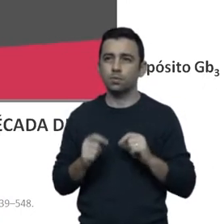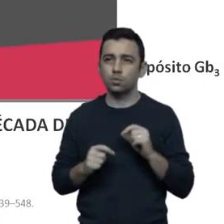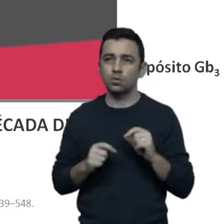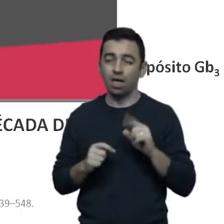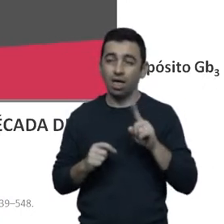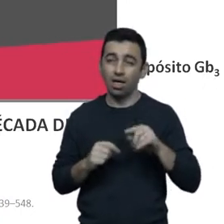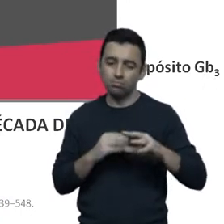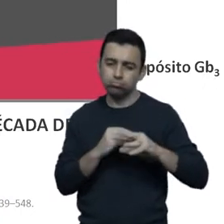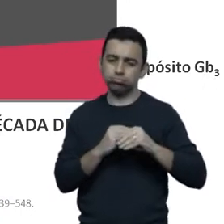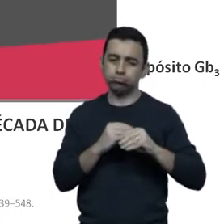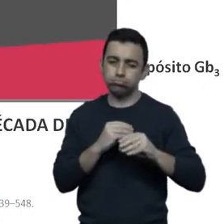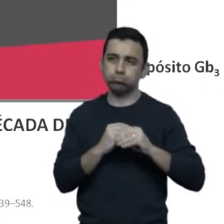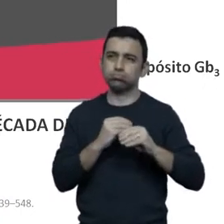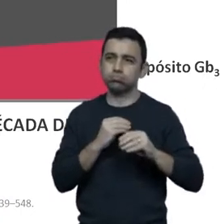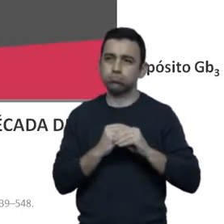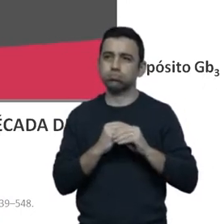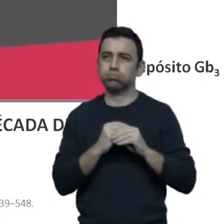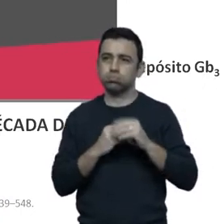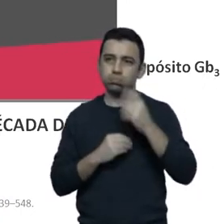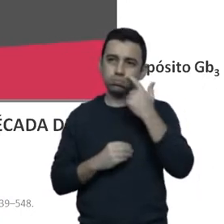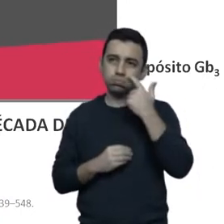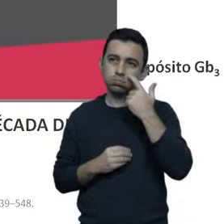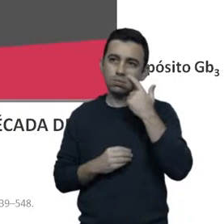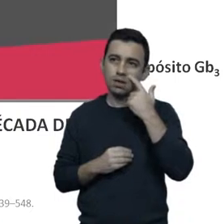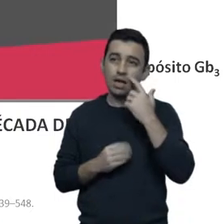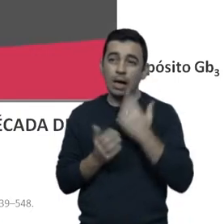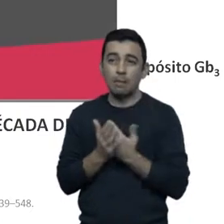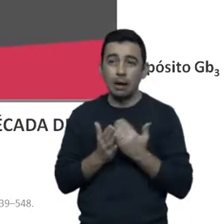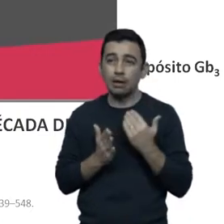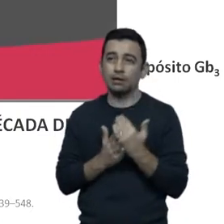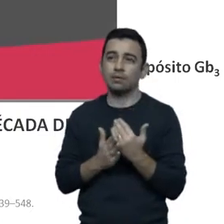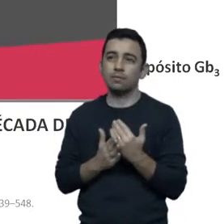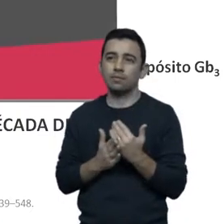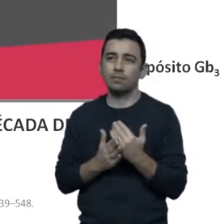depósito. Então, quanto mais